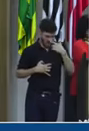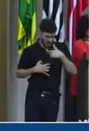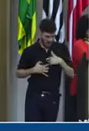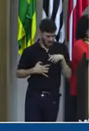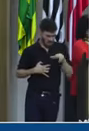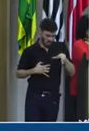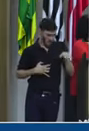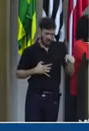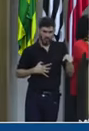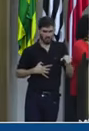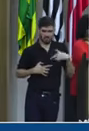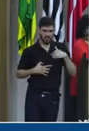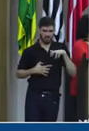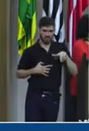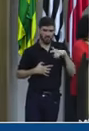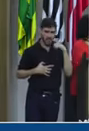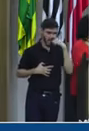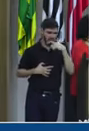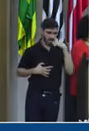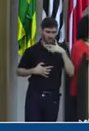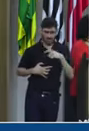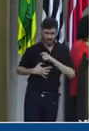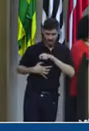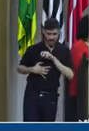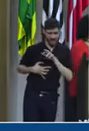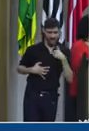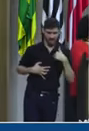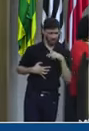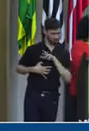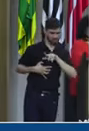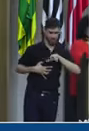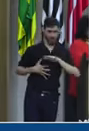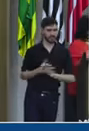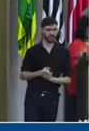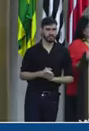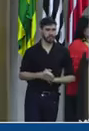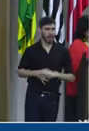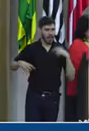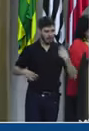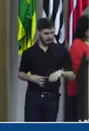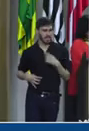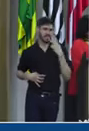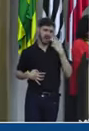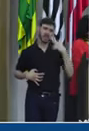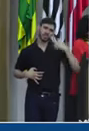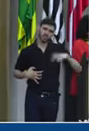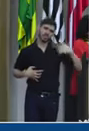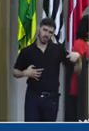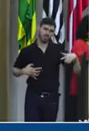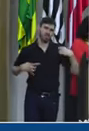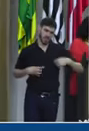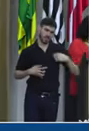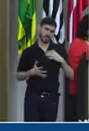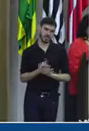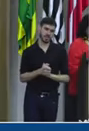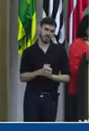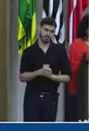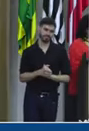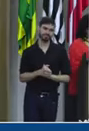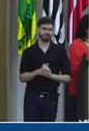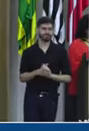aqui. Eu não sou mentirosa, eu não sou trapaceira. A gente tem que falar tanto sobre isso ainda.